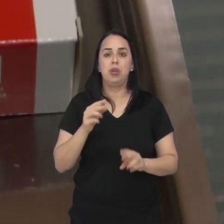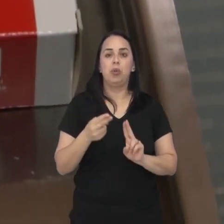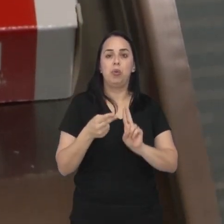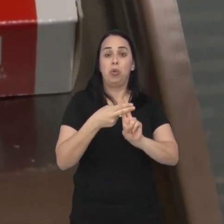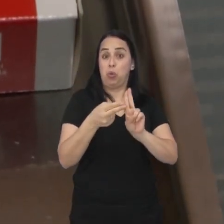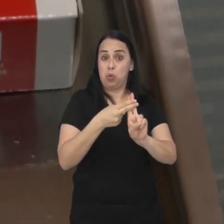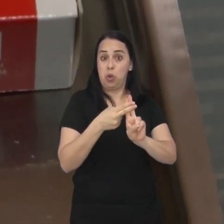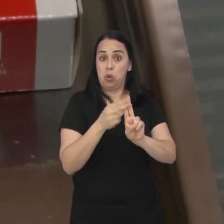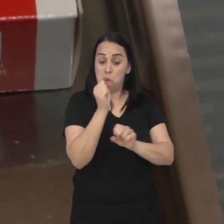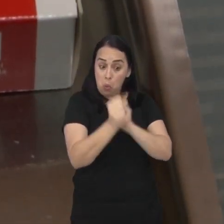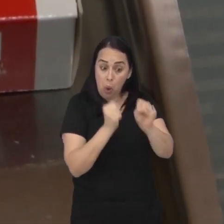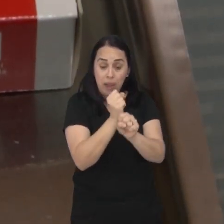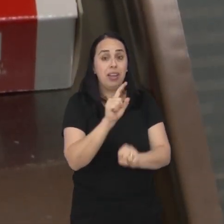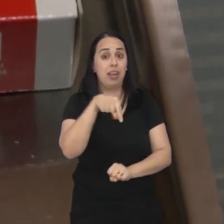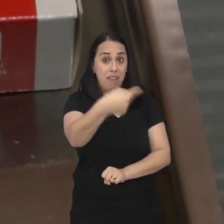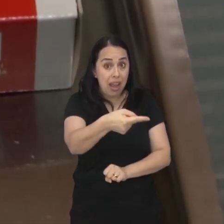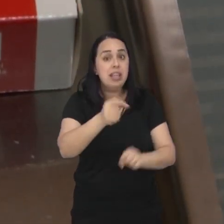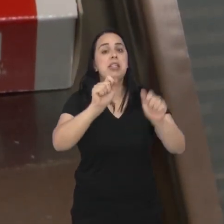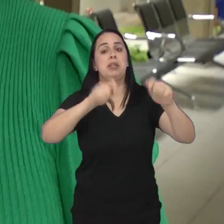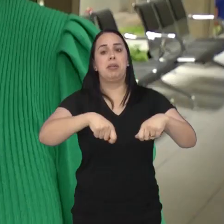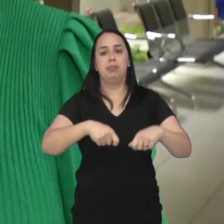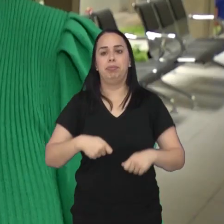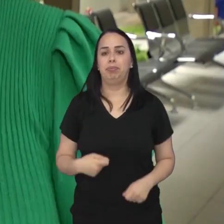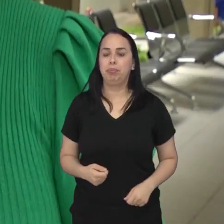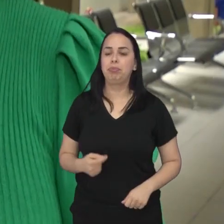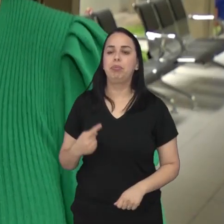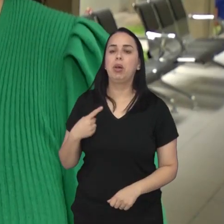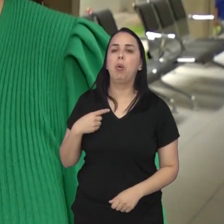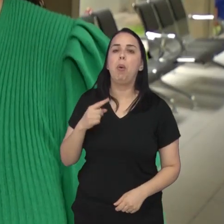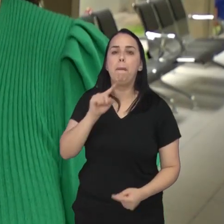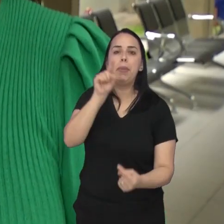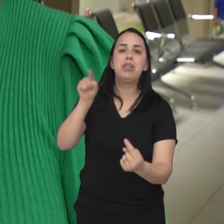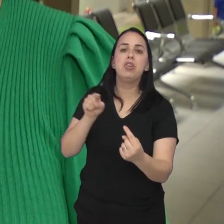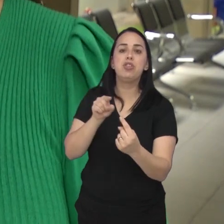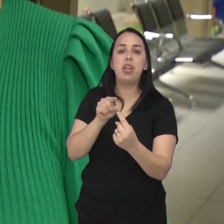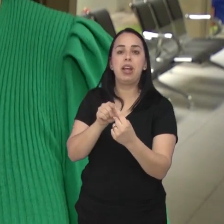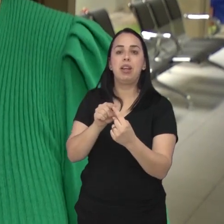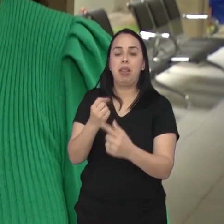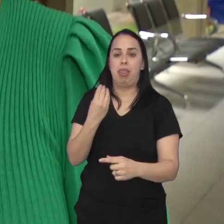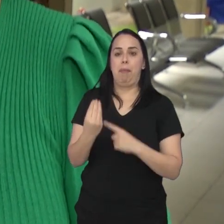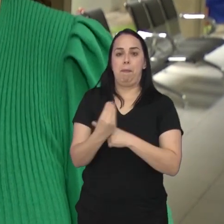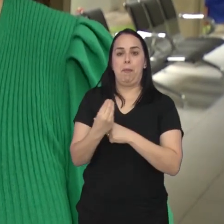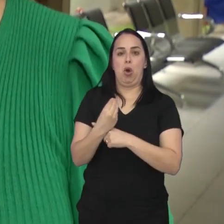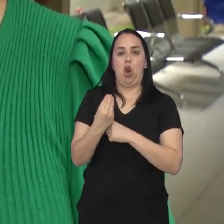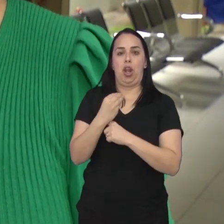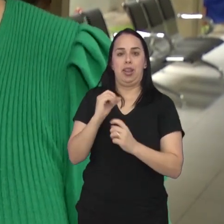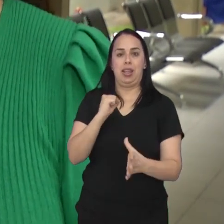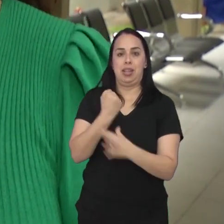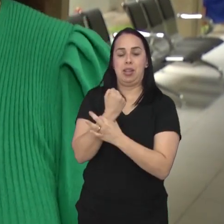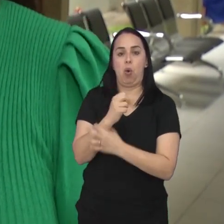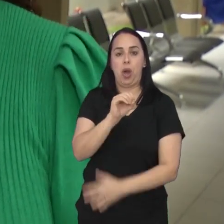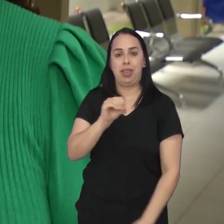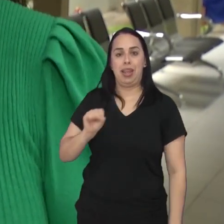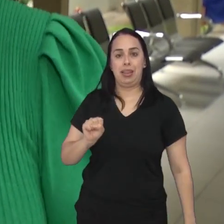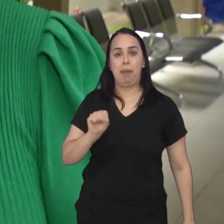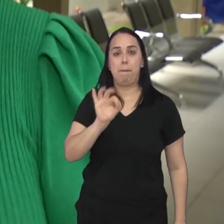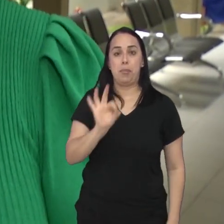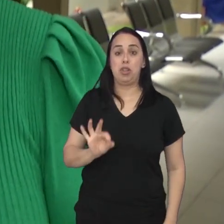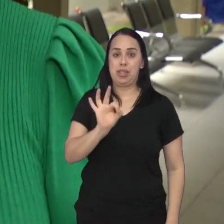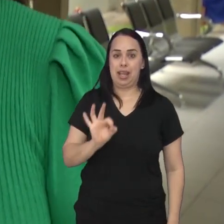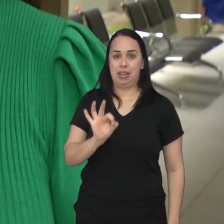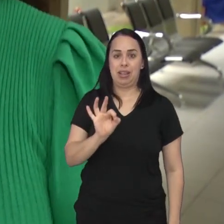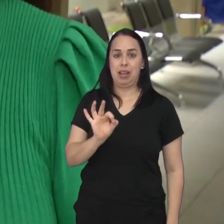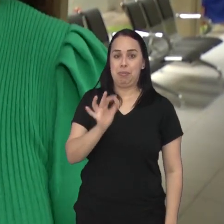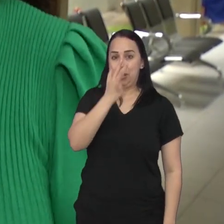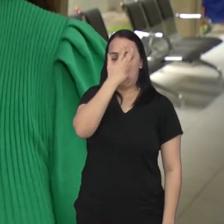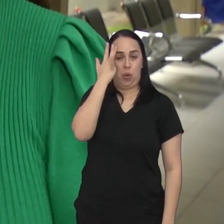pelo SUS ainda em 2024. A ideia é que ela proteja 80% das pessoas de risco de morrer,